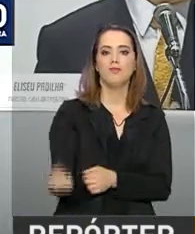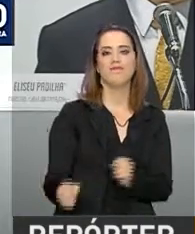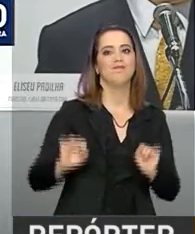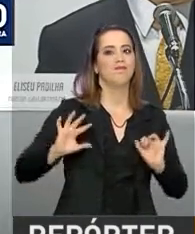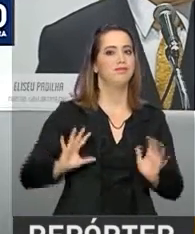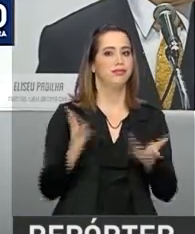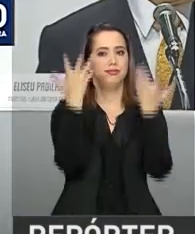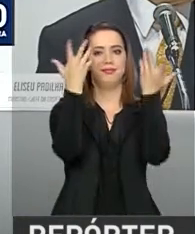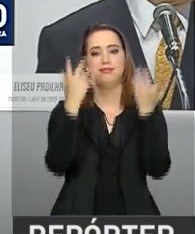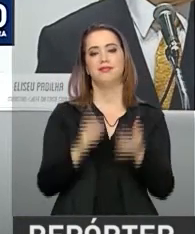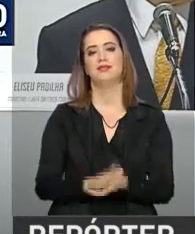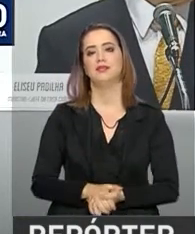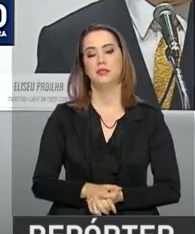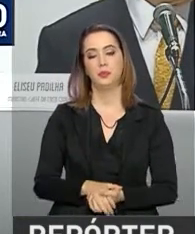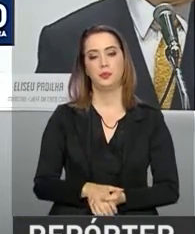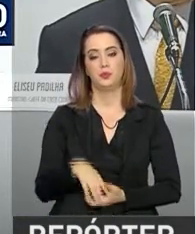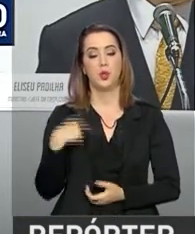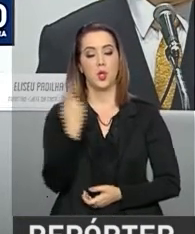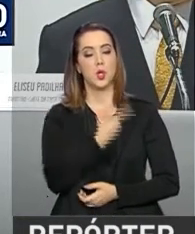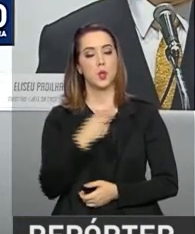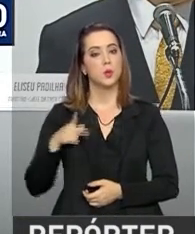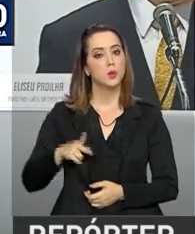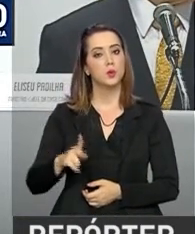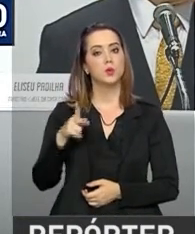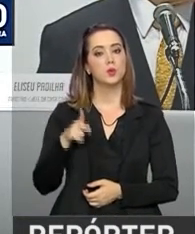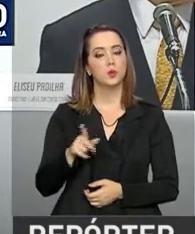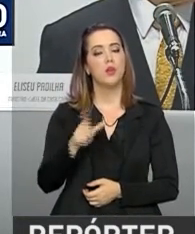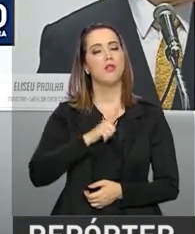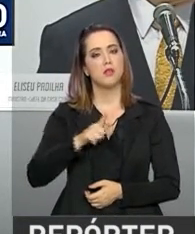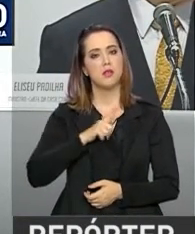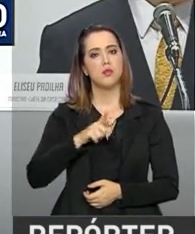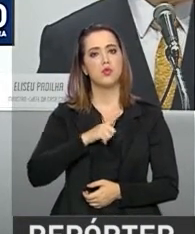Nós sempre tivemos muita certeza e